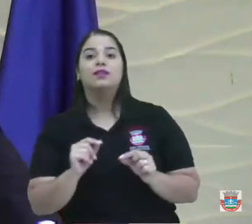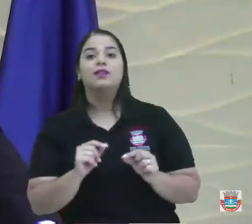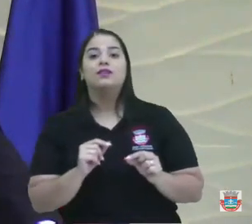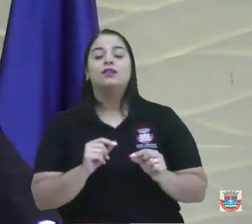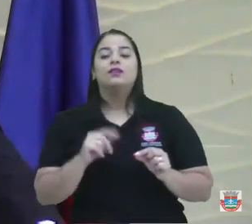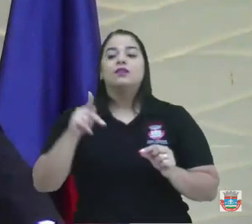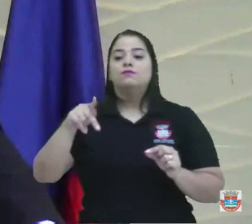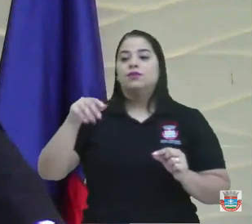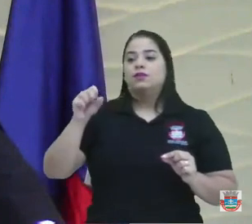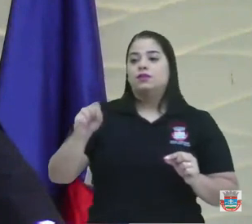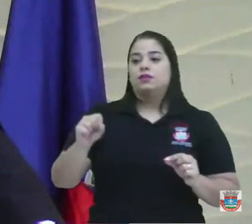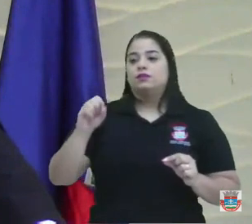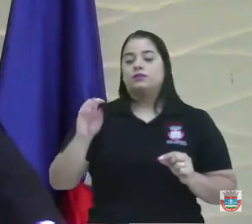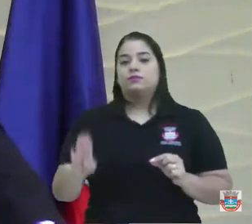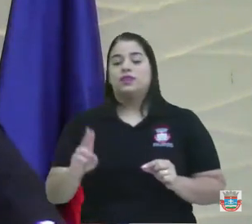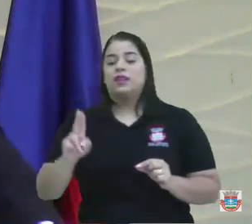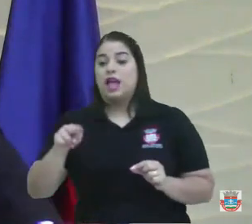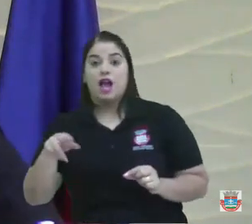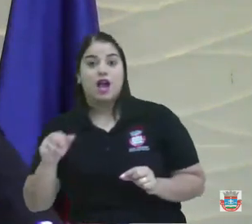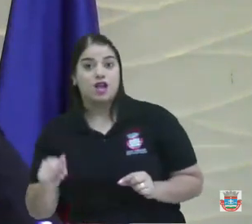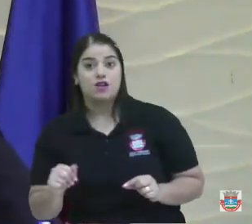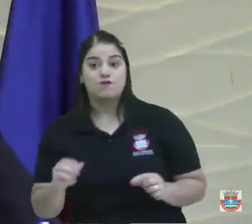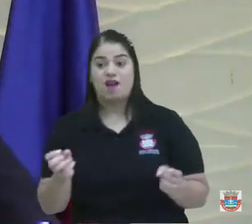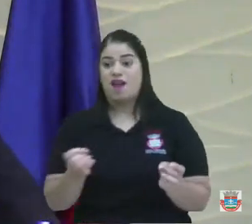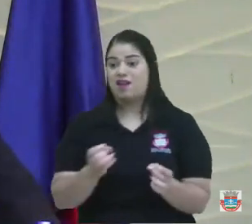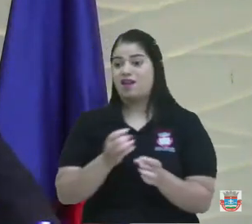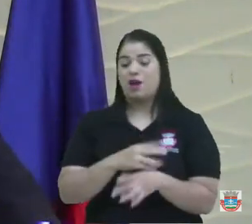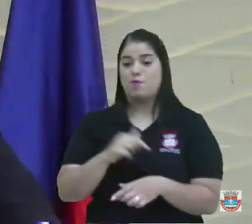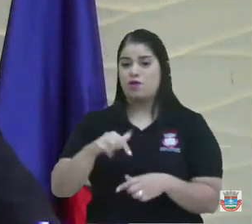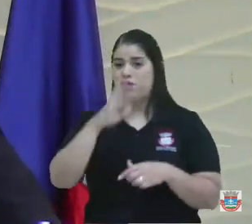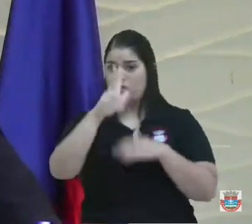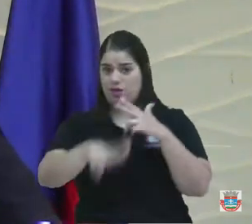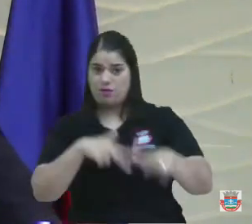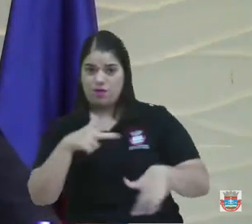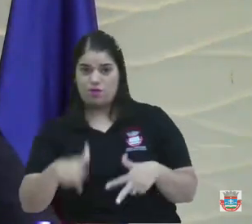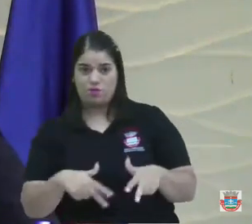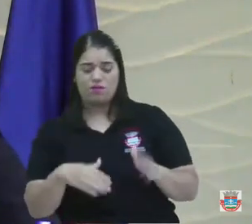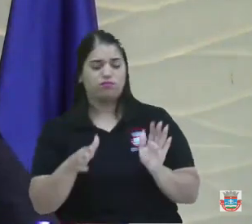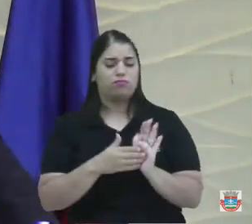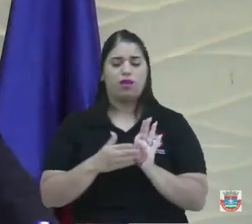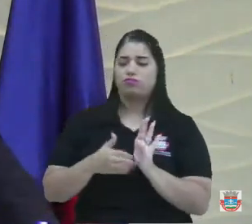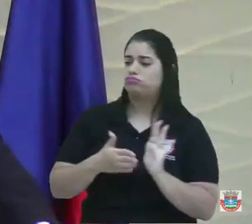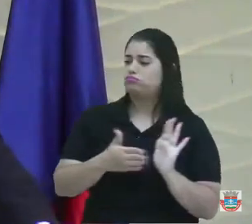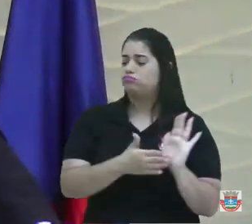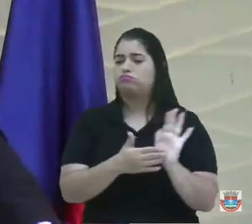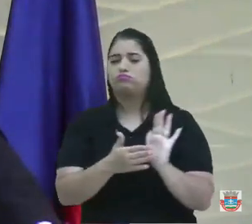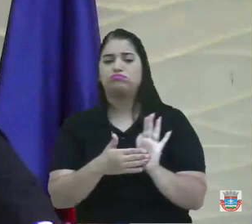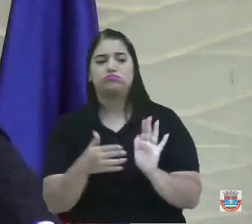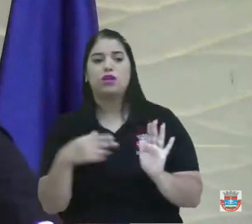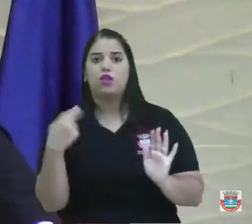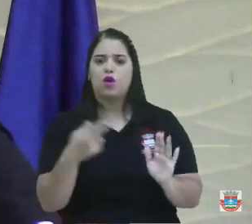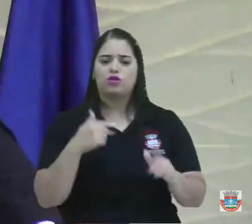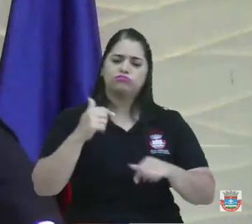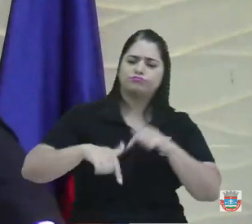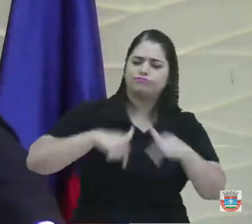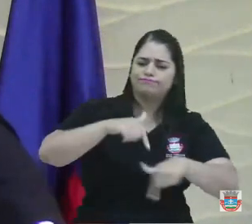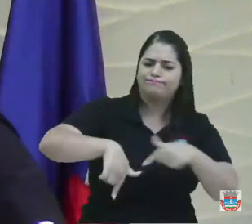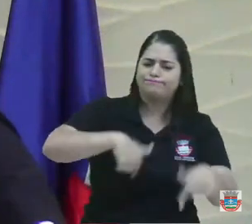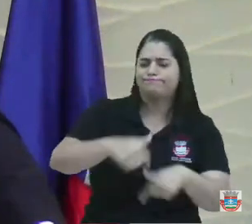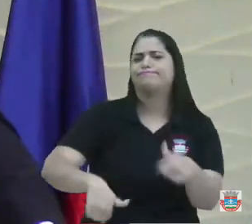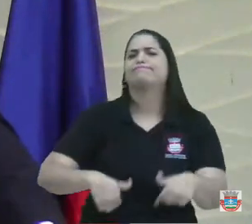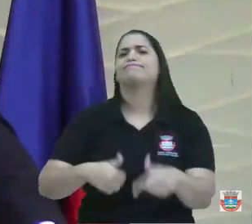PSB, que nunca conseguiu resolver em São Bento do Una as pautas que a gente sempre tem lutado lá desde o meu primeiro